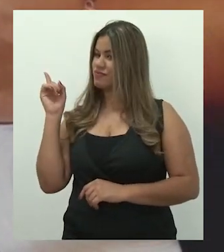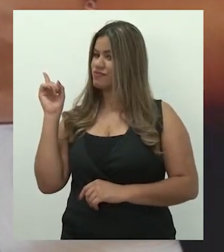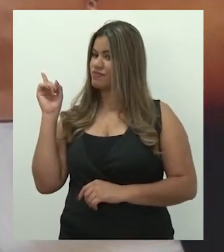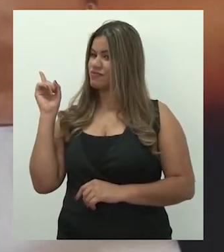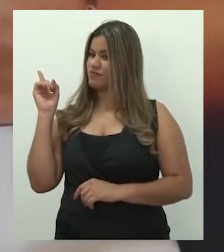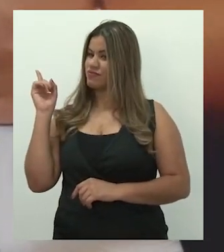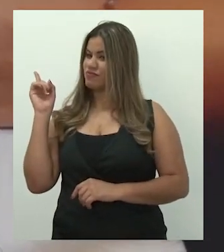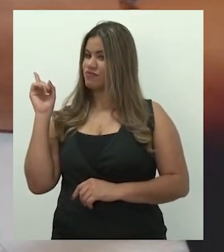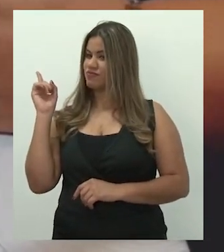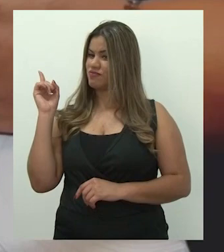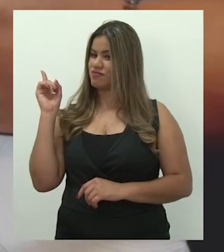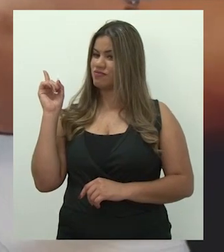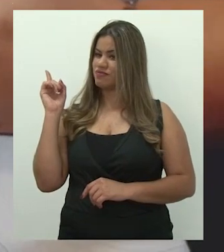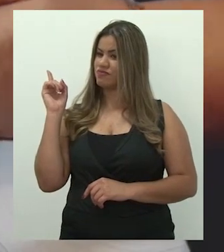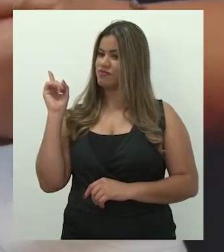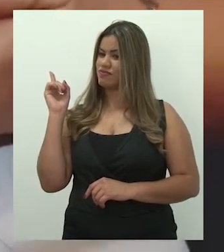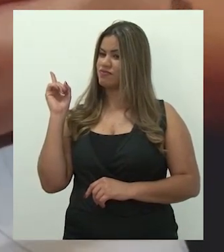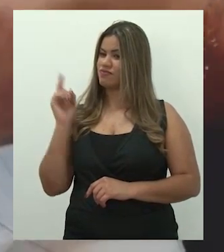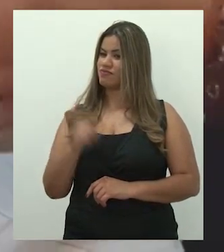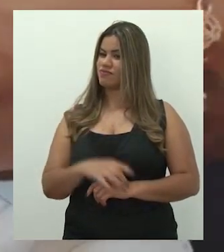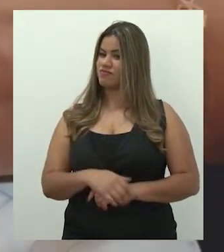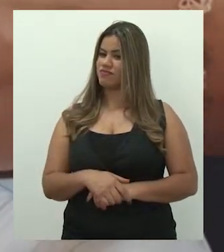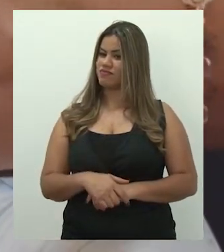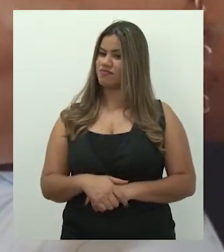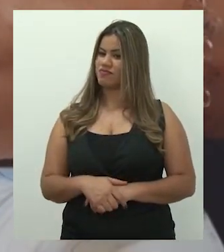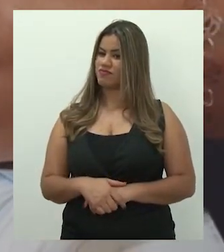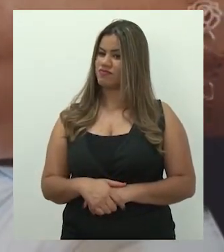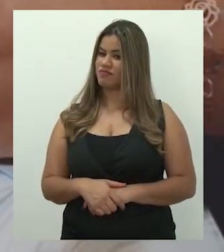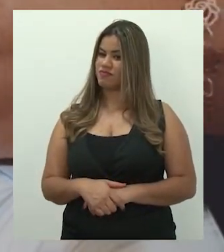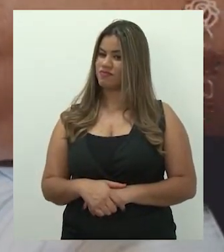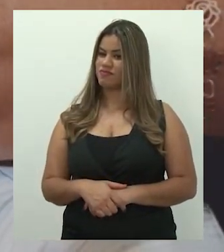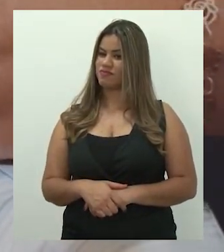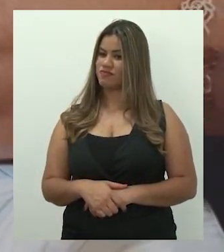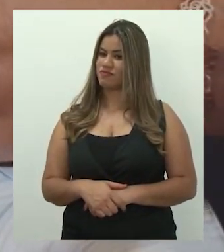Comece a abrir seu retângulo a partir das laterais.